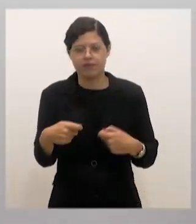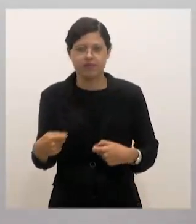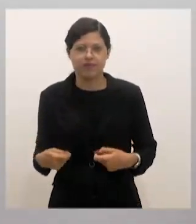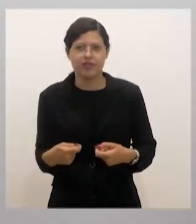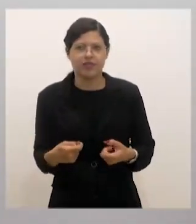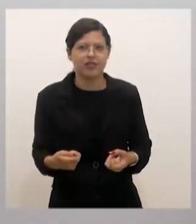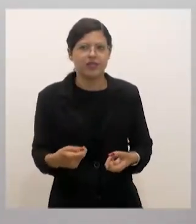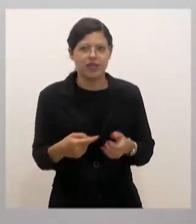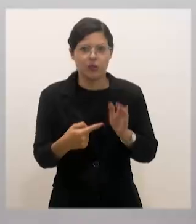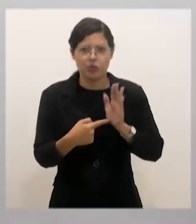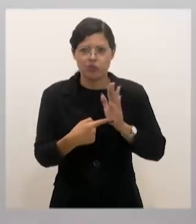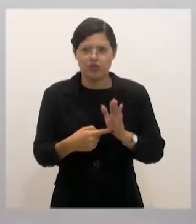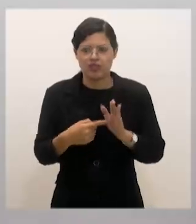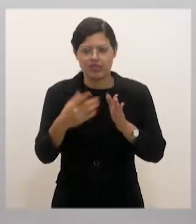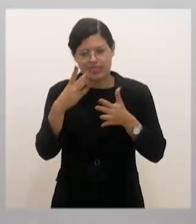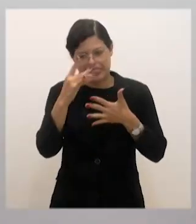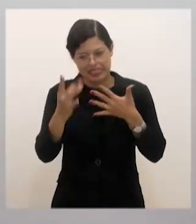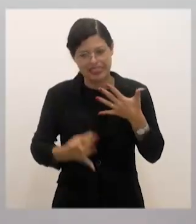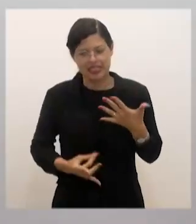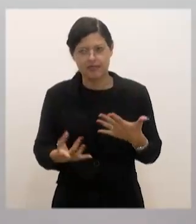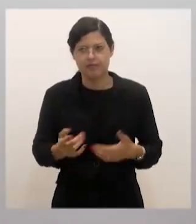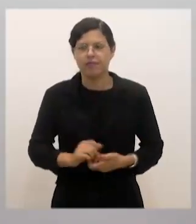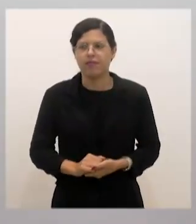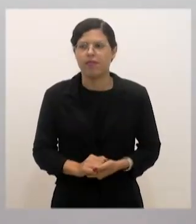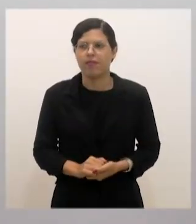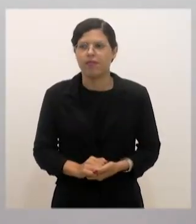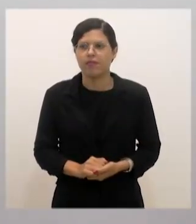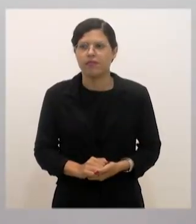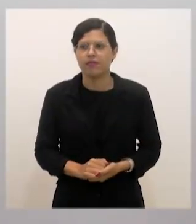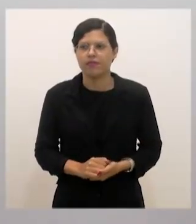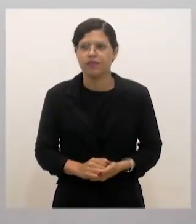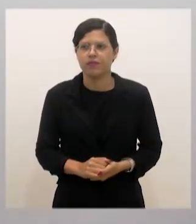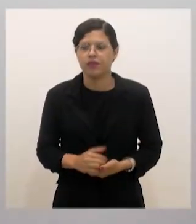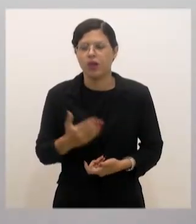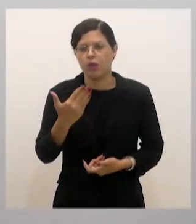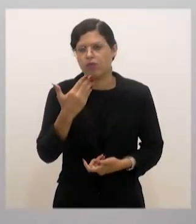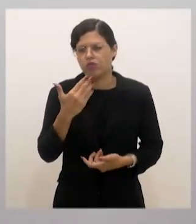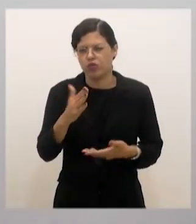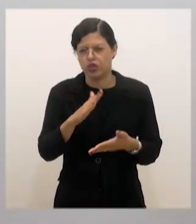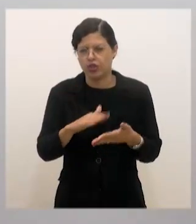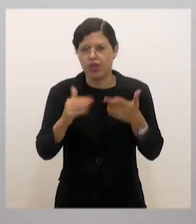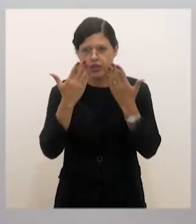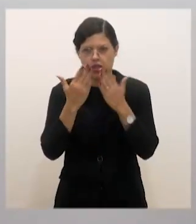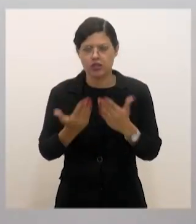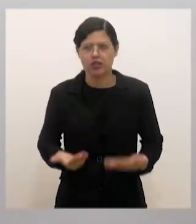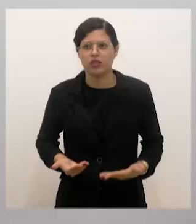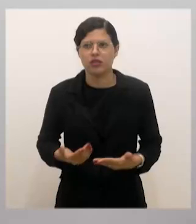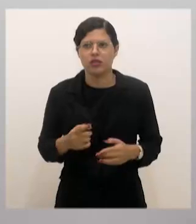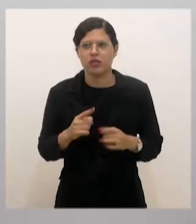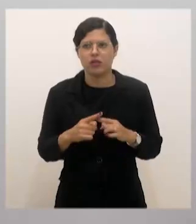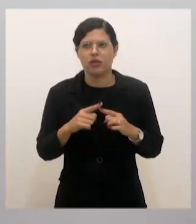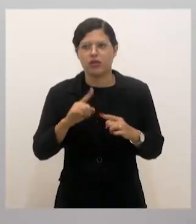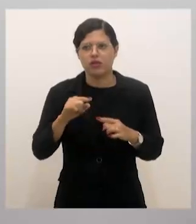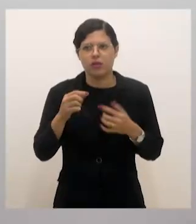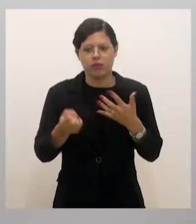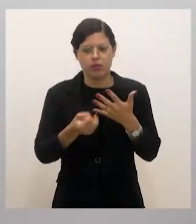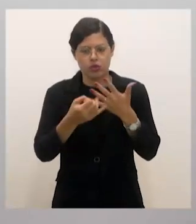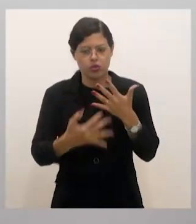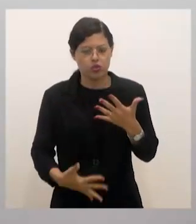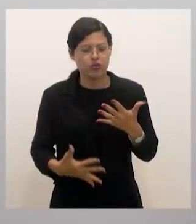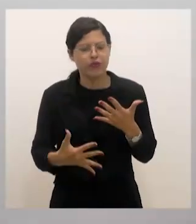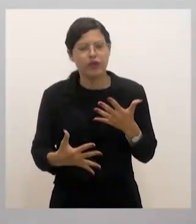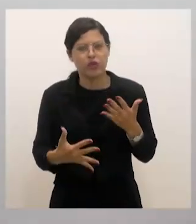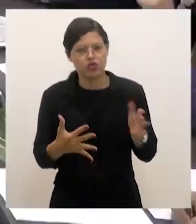O deputado Pinoploc, a gente volta... E eu sugiro, ao retirar vistas, que Vossa Excelência, depois, na justificativa, engrosse